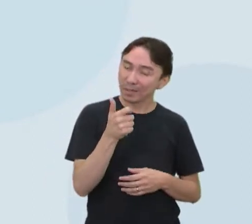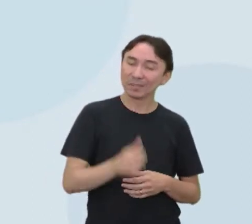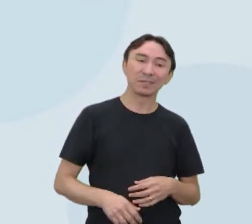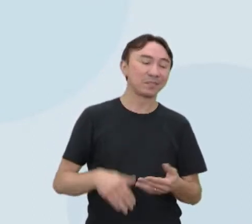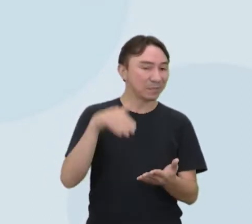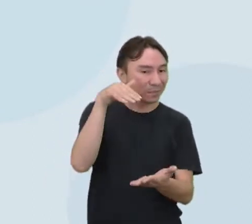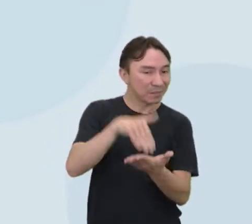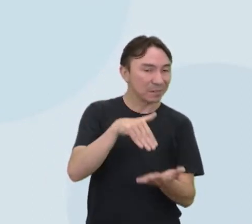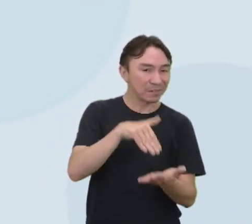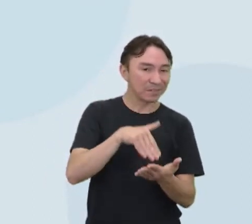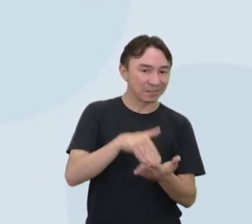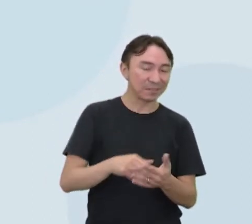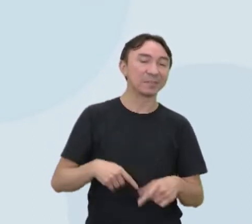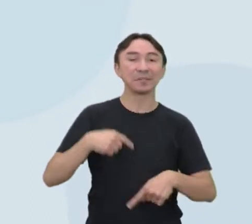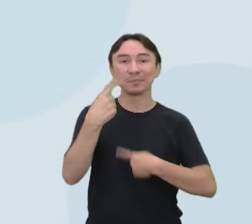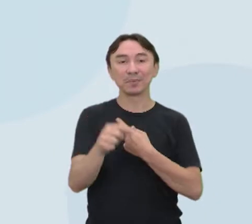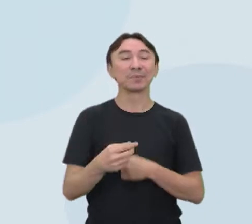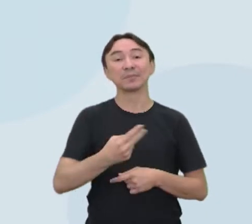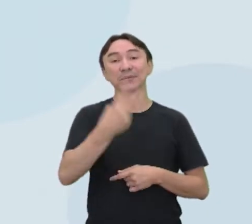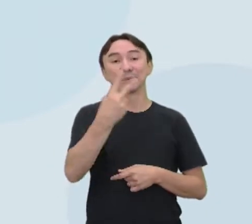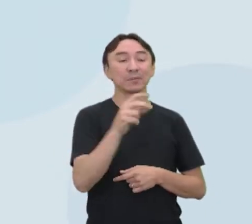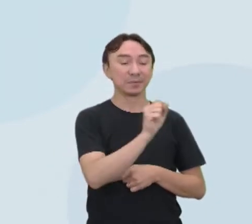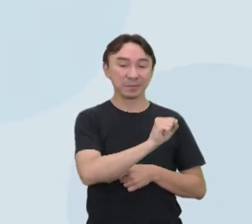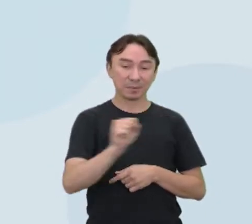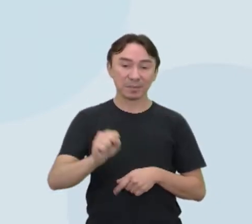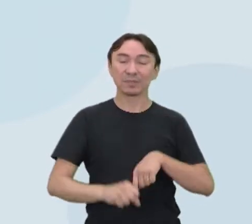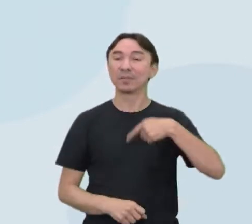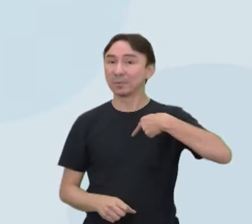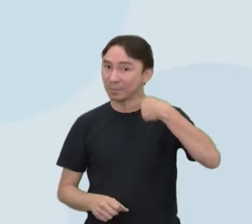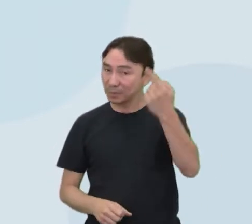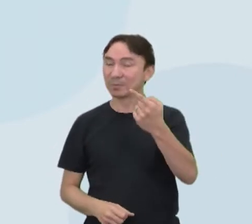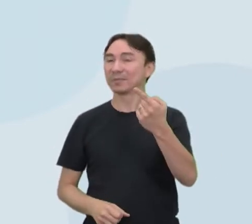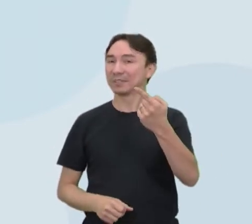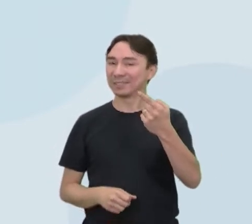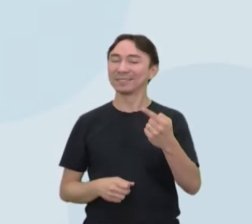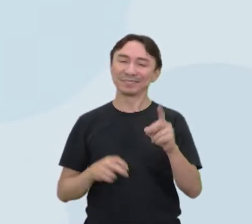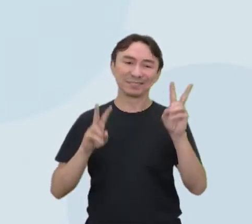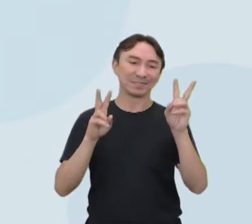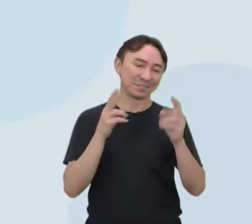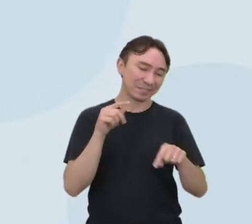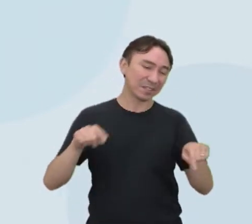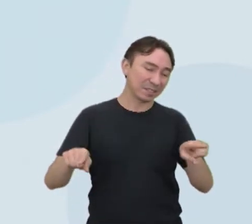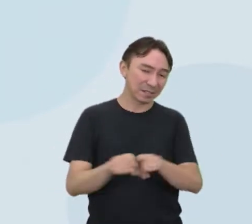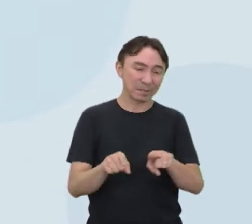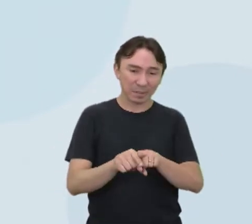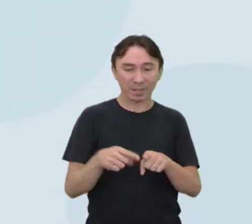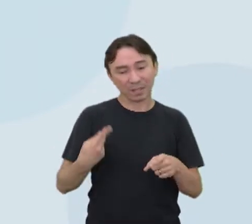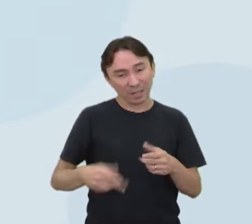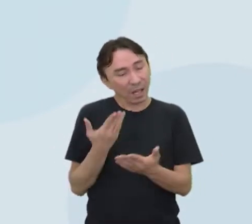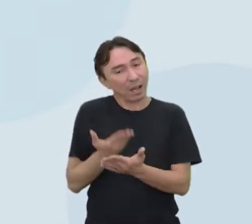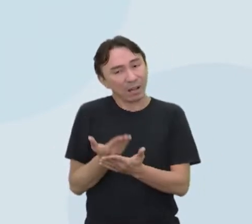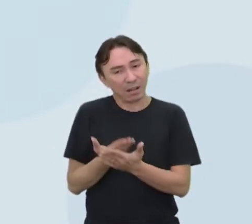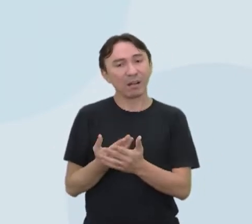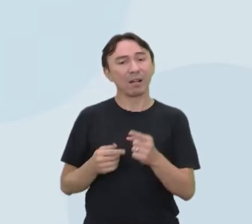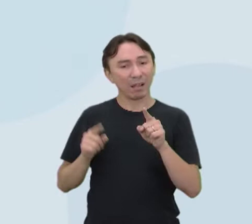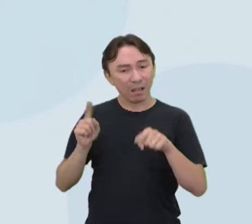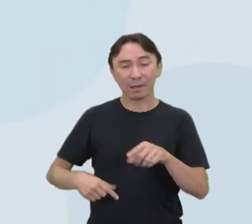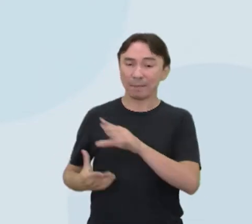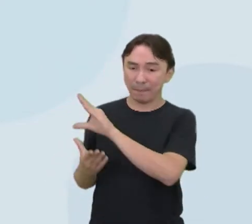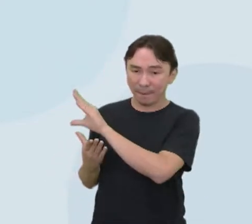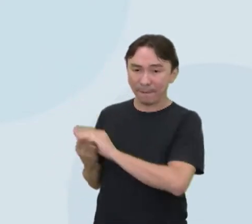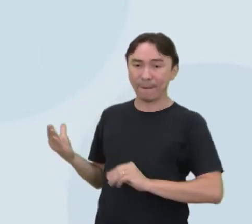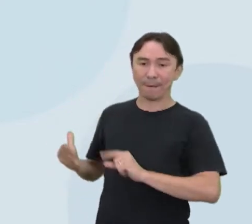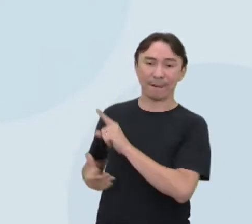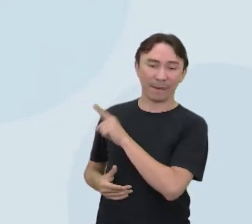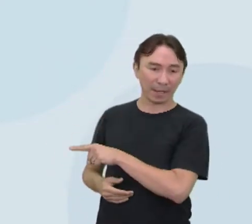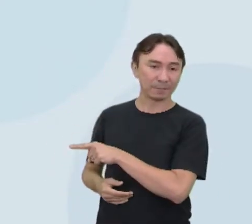segundo semestre a gente já vai falar de outros, tá ok? E sempre lembrando que a aula é extraída, produzida aí sempre em função desse material,